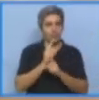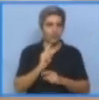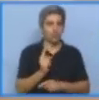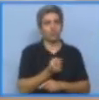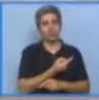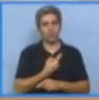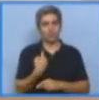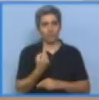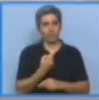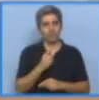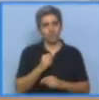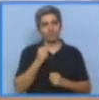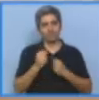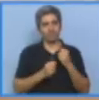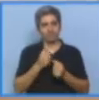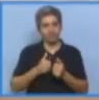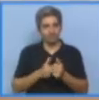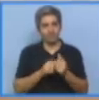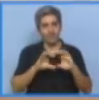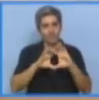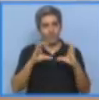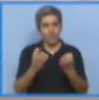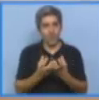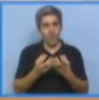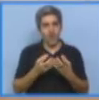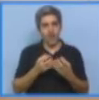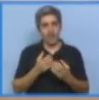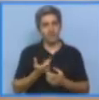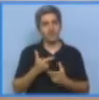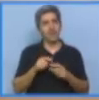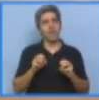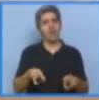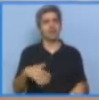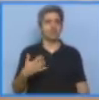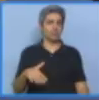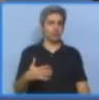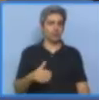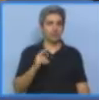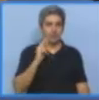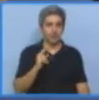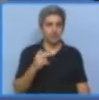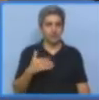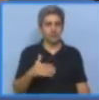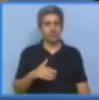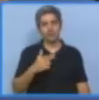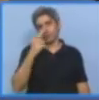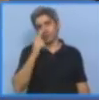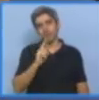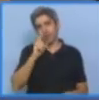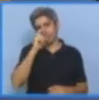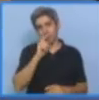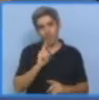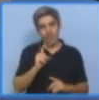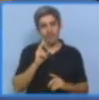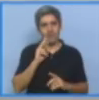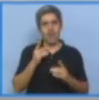também por corrermos atrás de uma bola. É uma linguagem que, digamos, que as pessoas não estavam muito habituadas, não